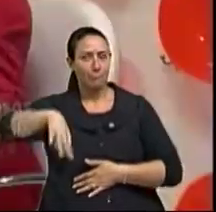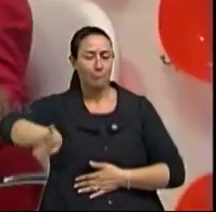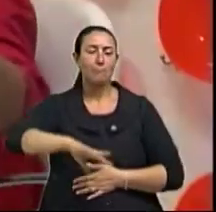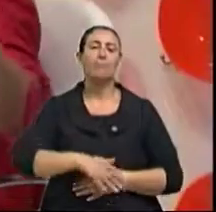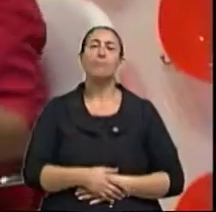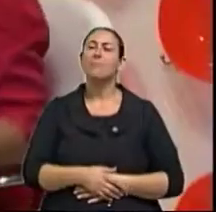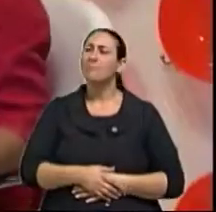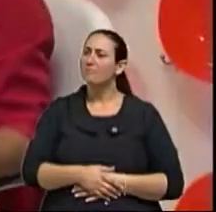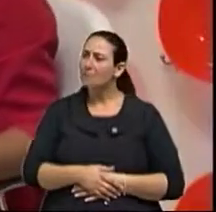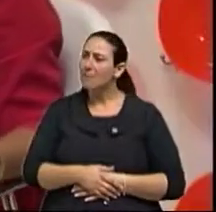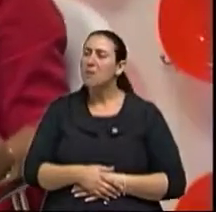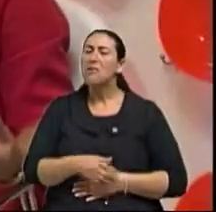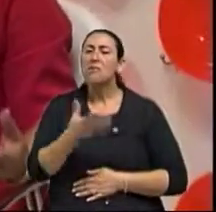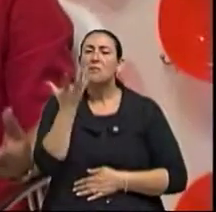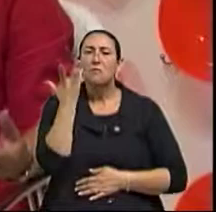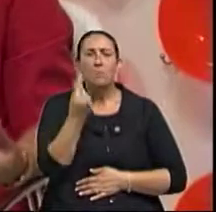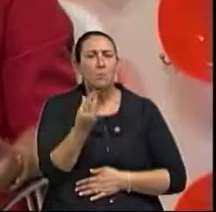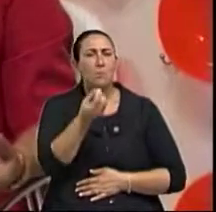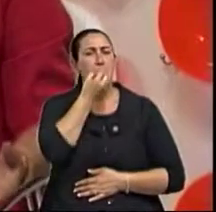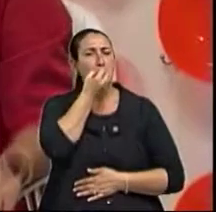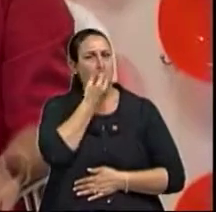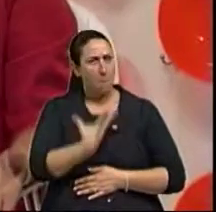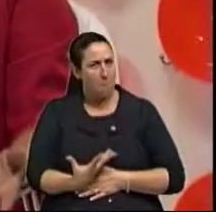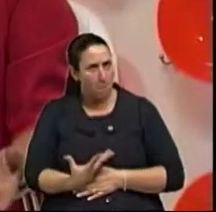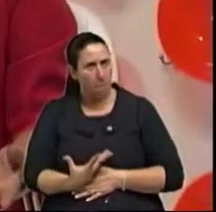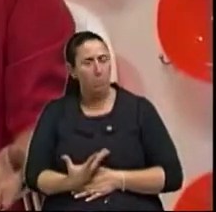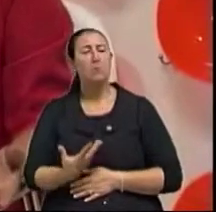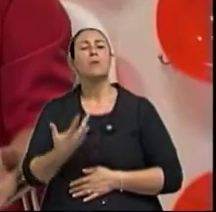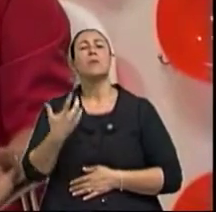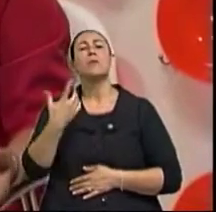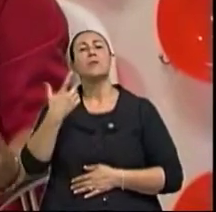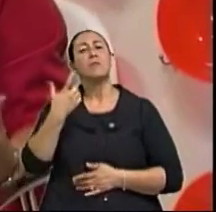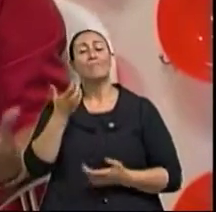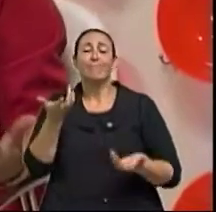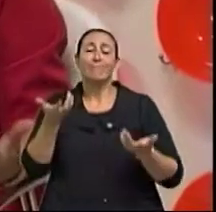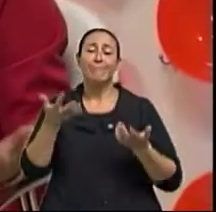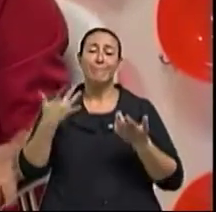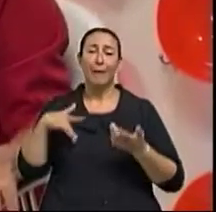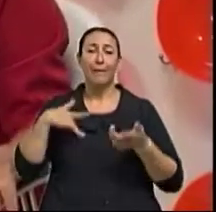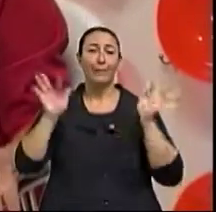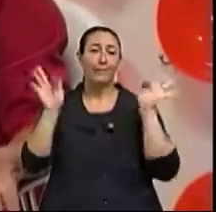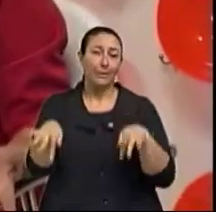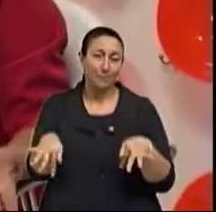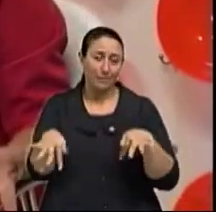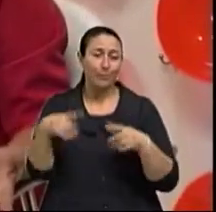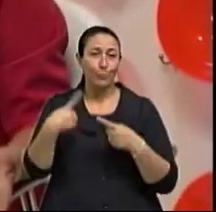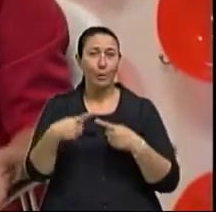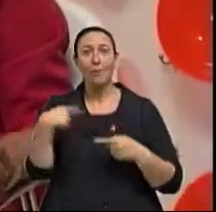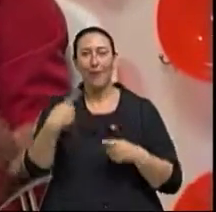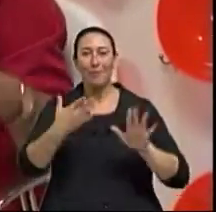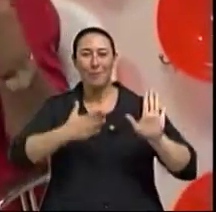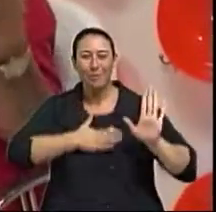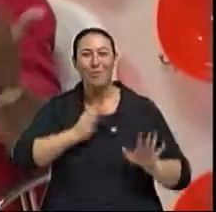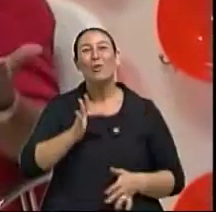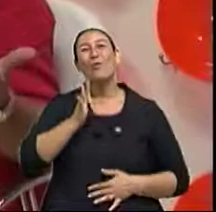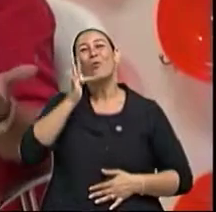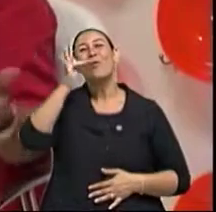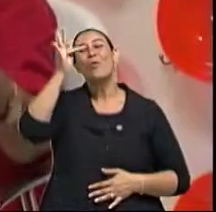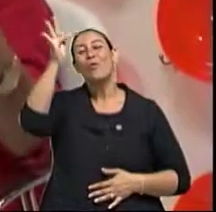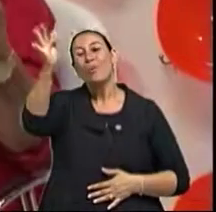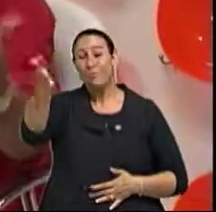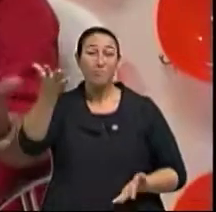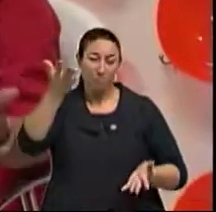Bom. Foi muito bom o nosso programa, uma pena que a gente não tem mais tempo de continuar. O que não, a gente não vai prometer para vocês, que